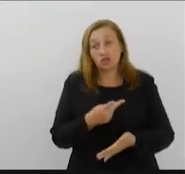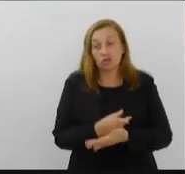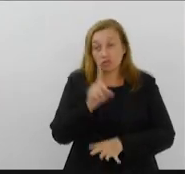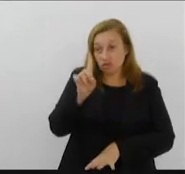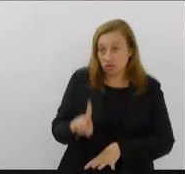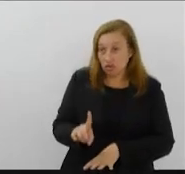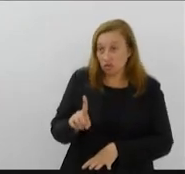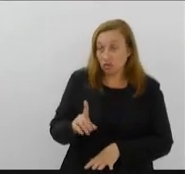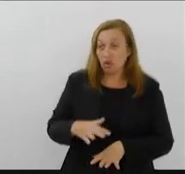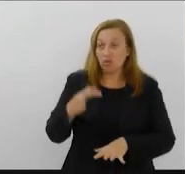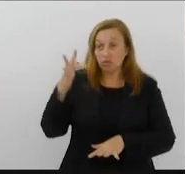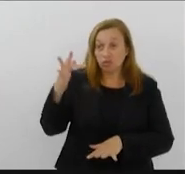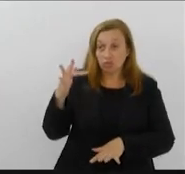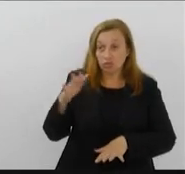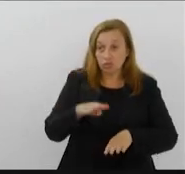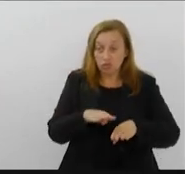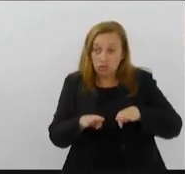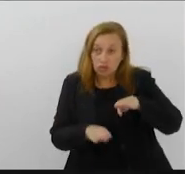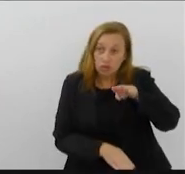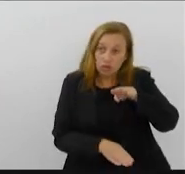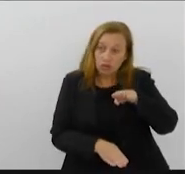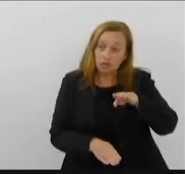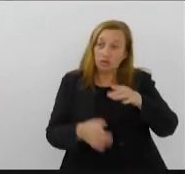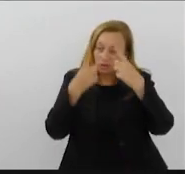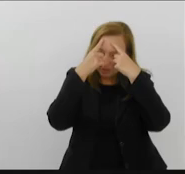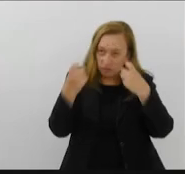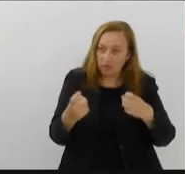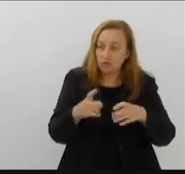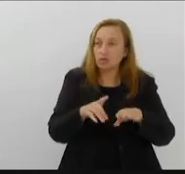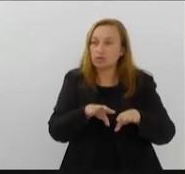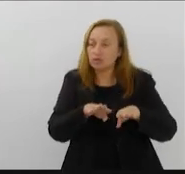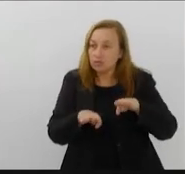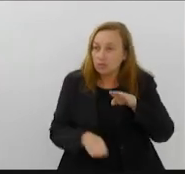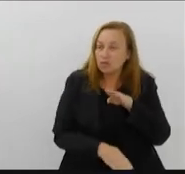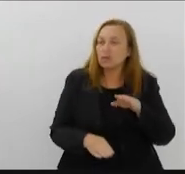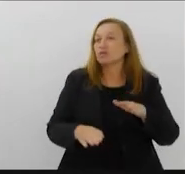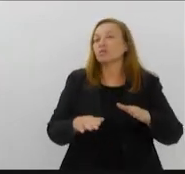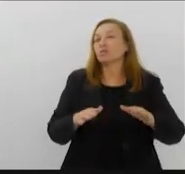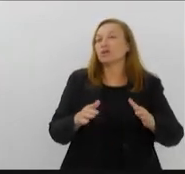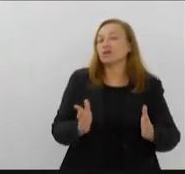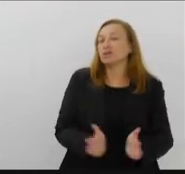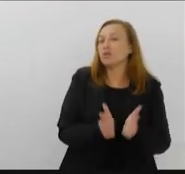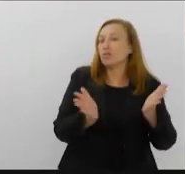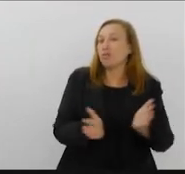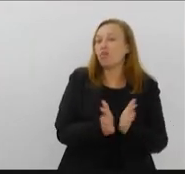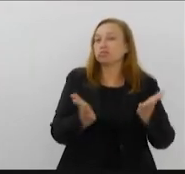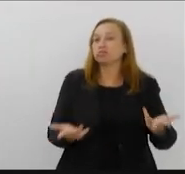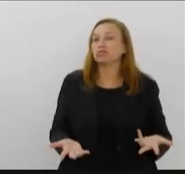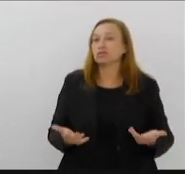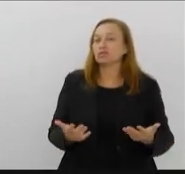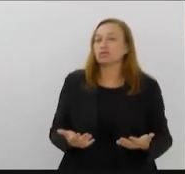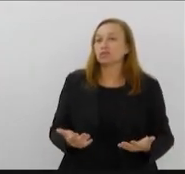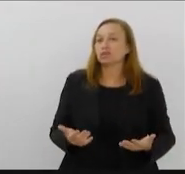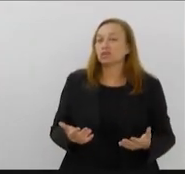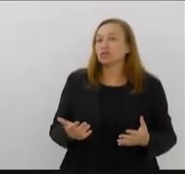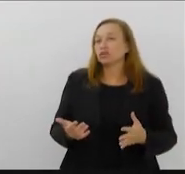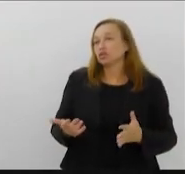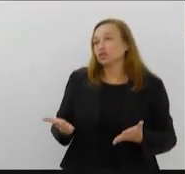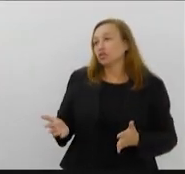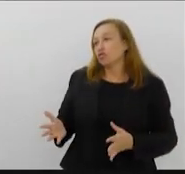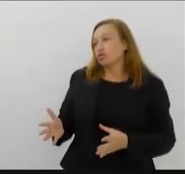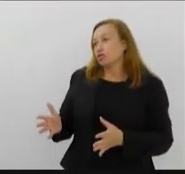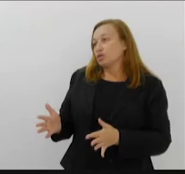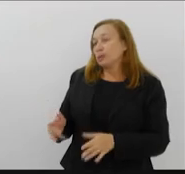futuro mais igual, mais violento, mais empobrecido, com uma população que envelhece sem estar incluída